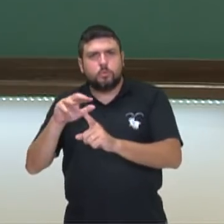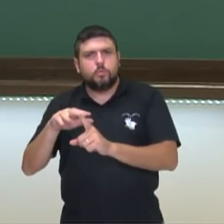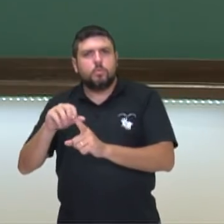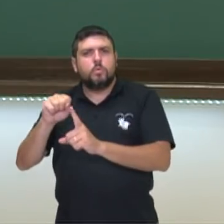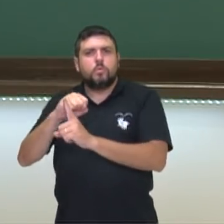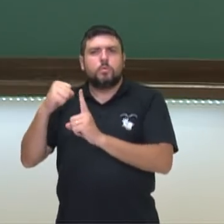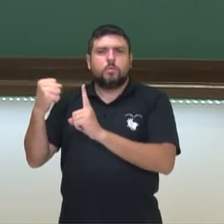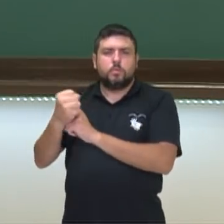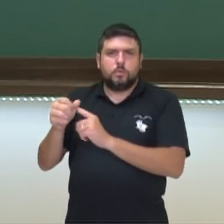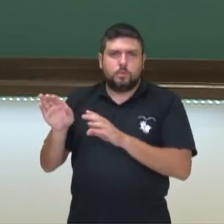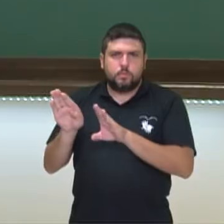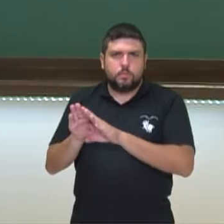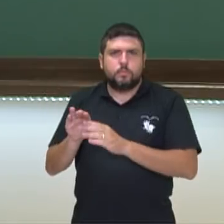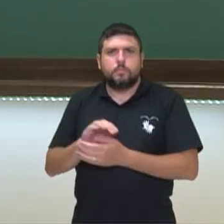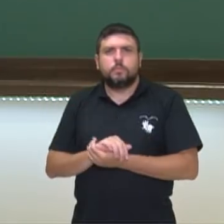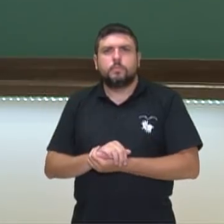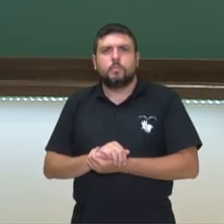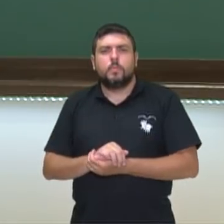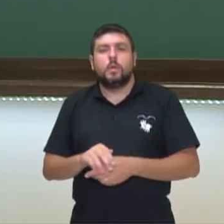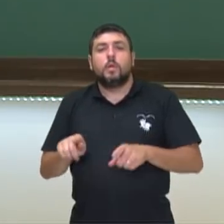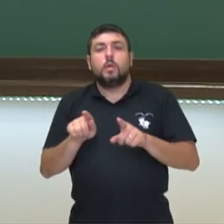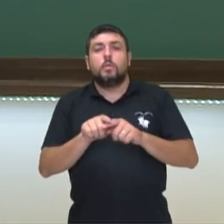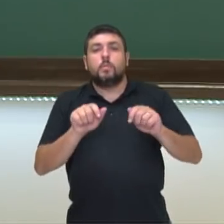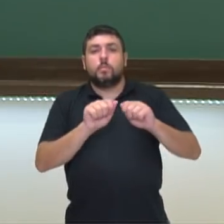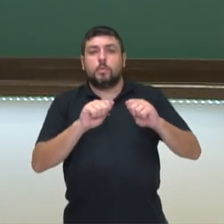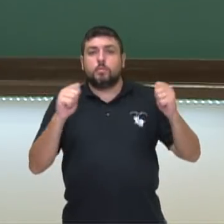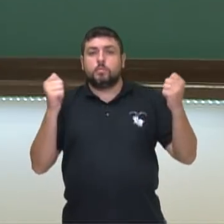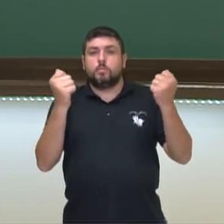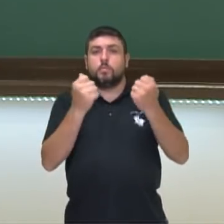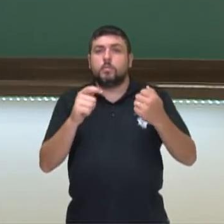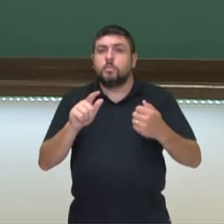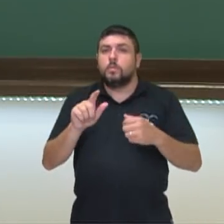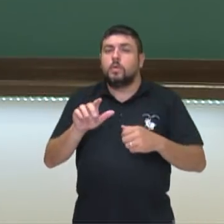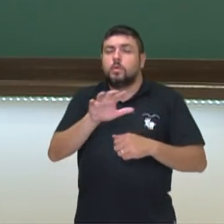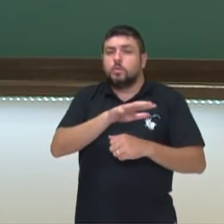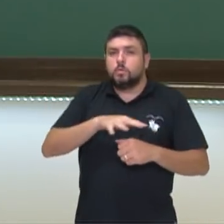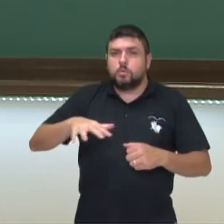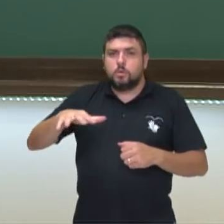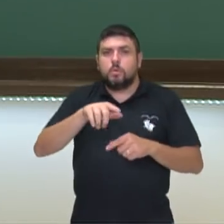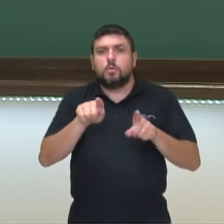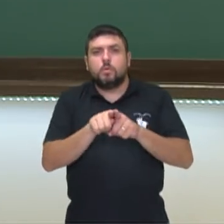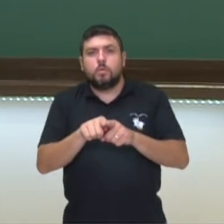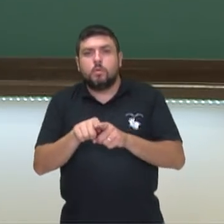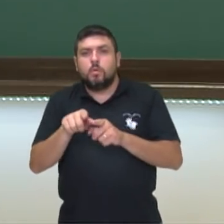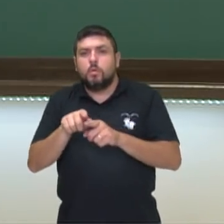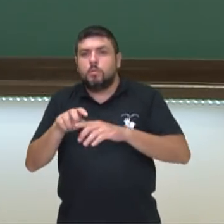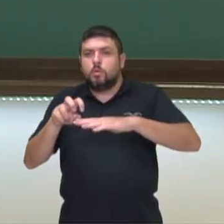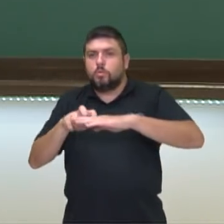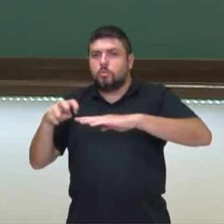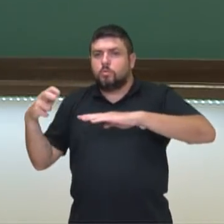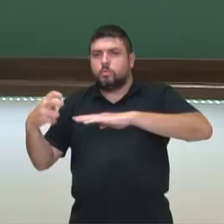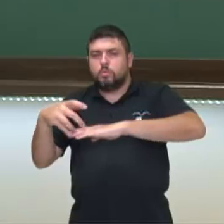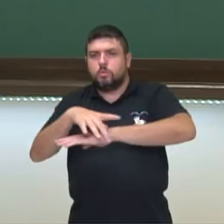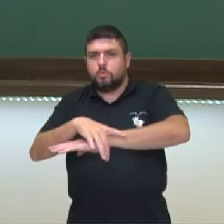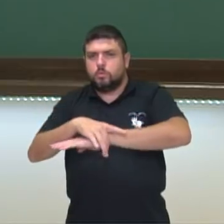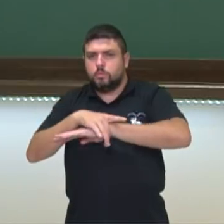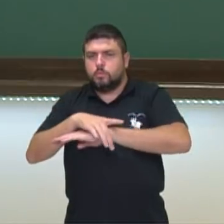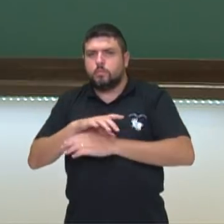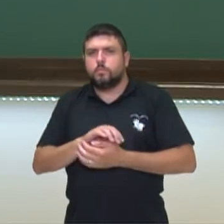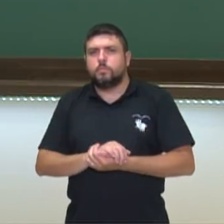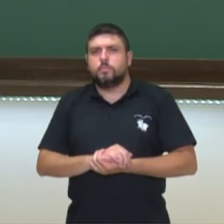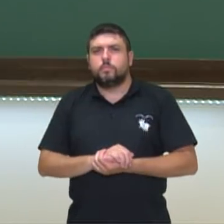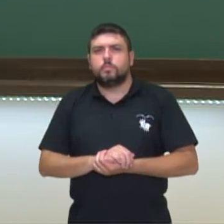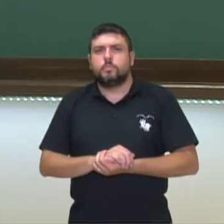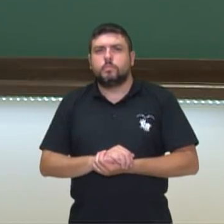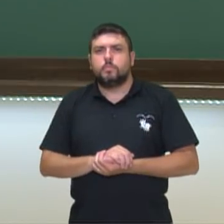também, e apresenta a Assembleia Geral e o Conselho de Segurança, que é muito importante. Então, a partir de agora, nós vamos ver as